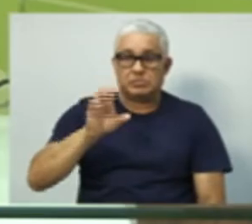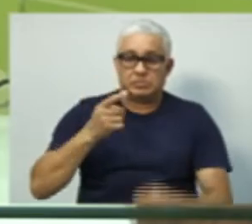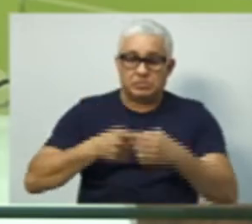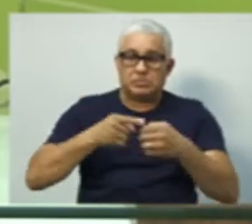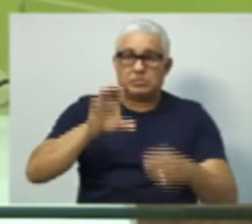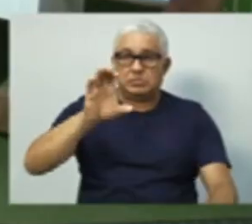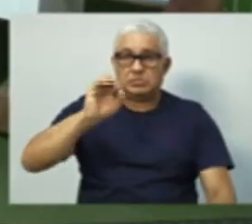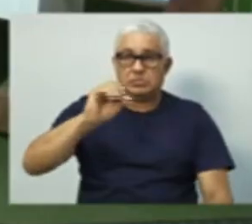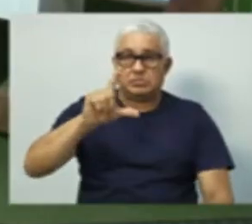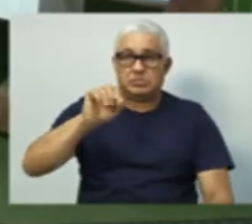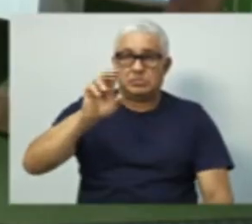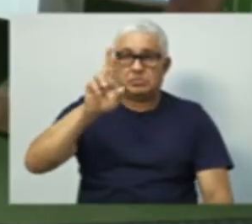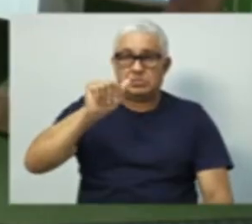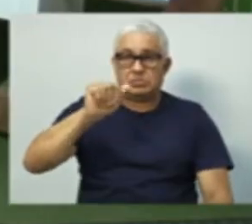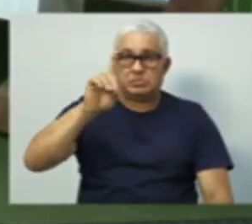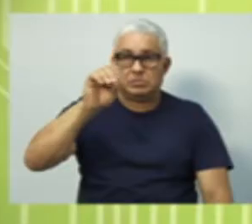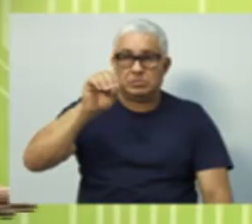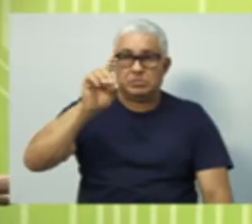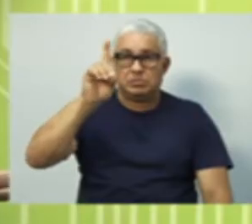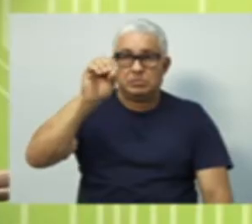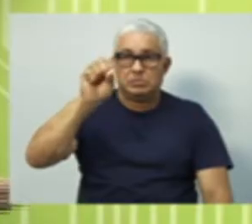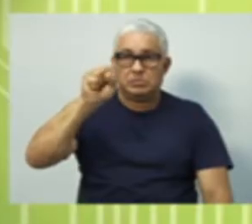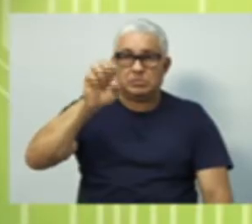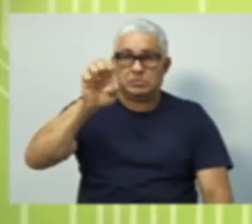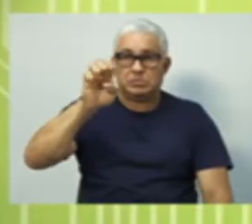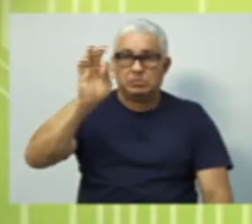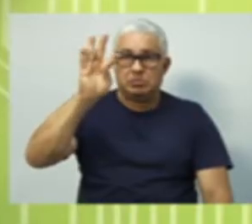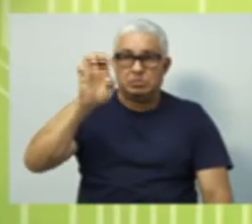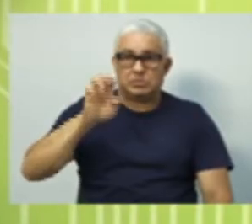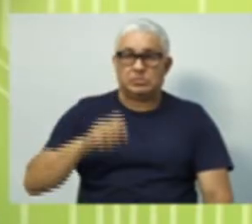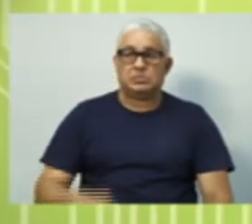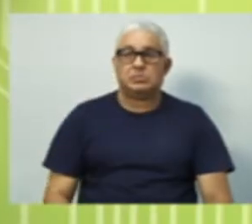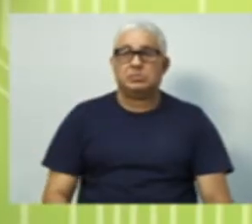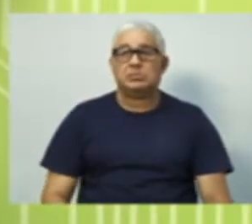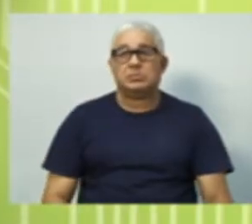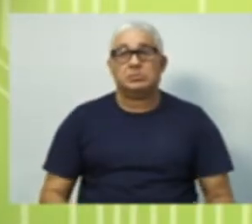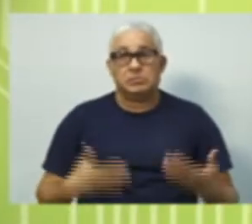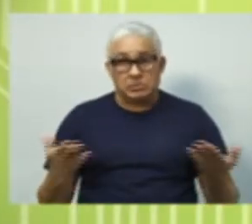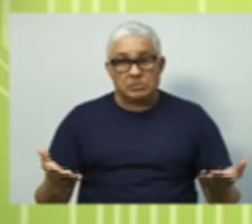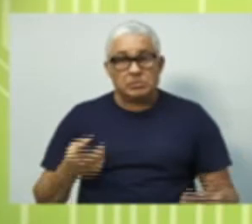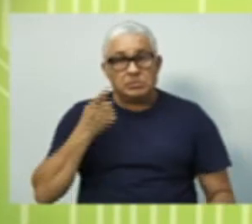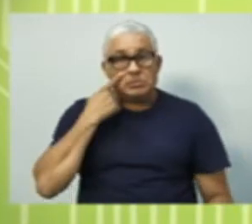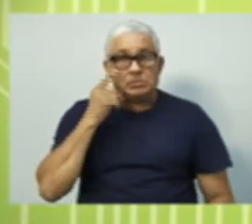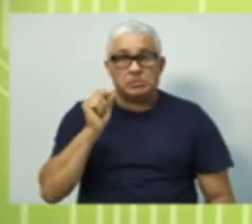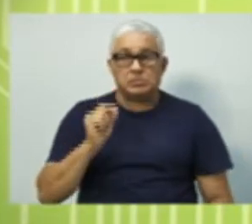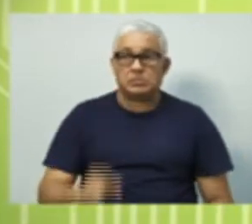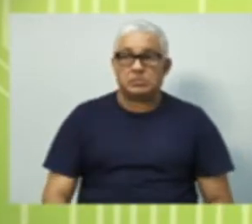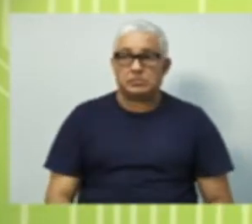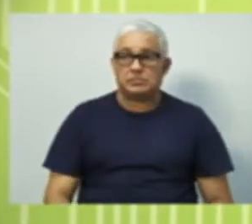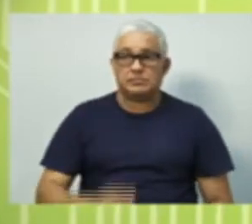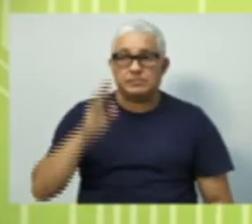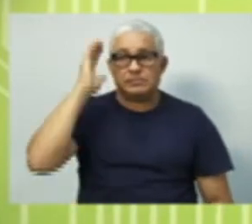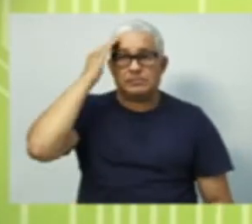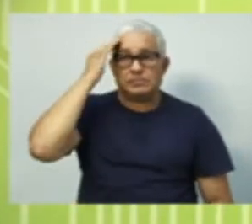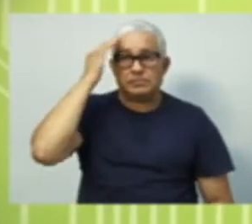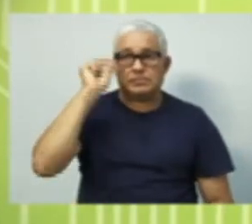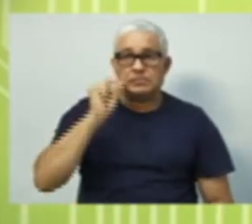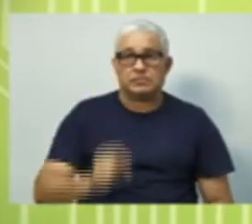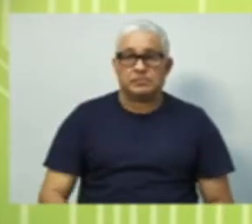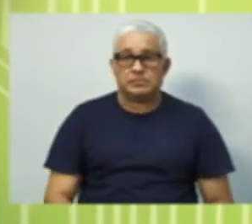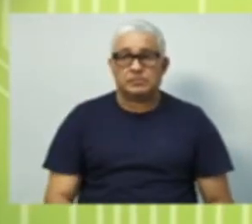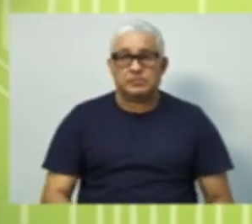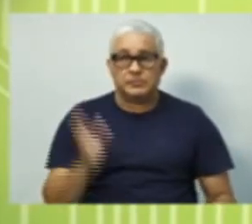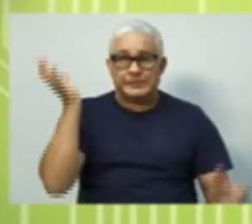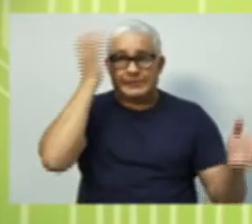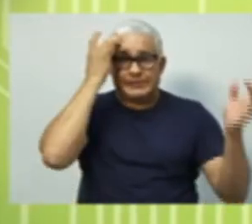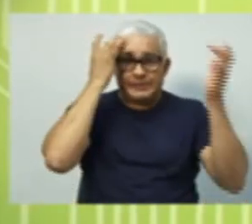extra para que ele possa fazer os projetos que foram planejados com antecedência. Não se pode fazer um planejamento